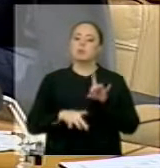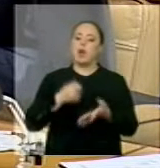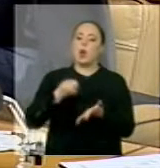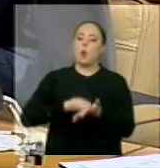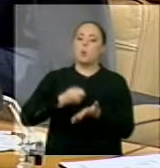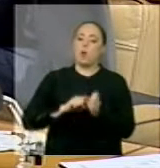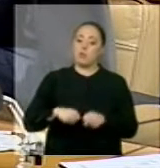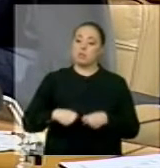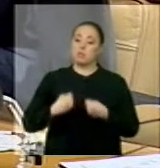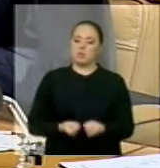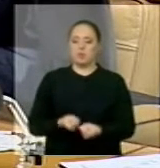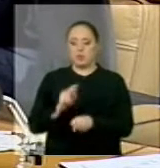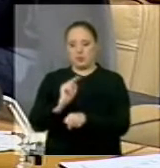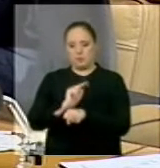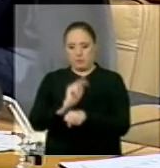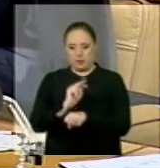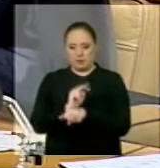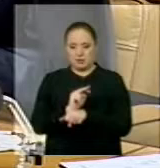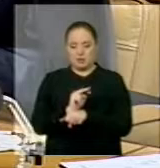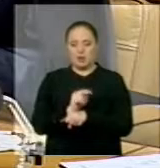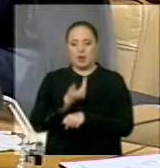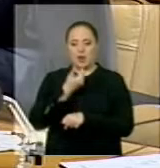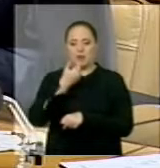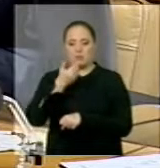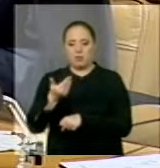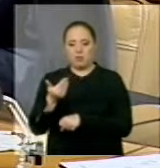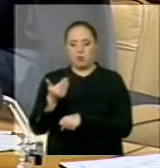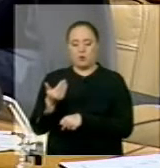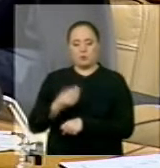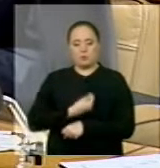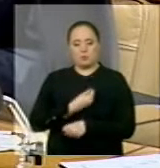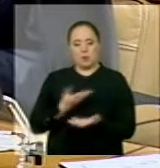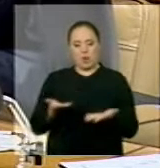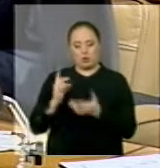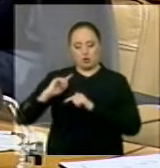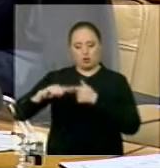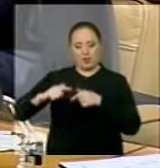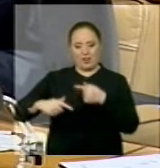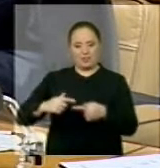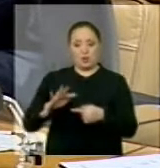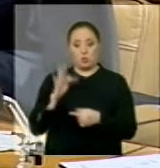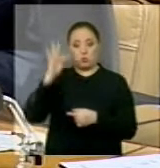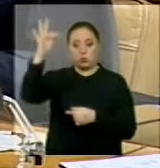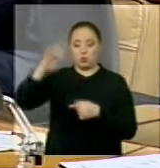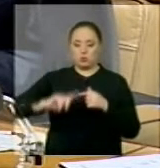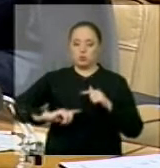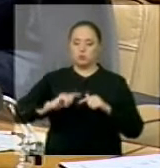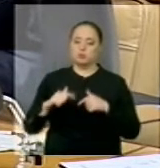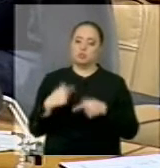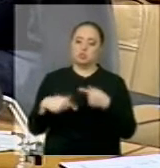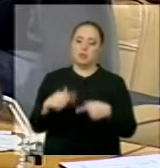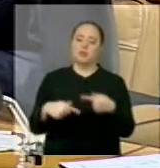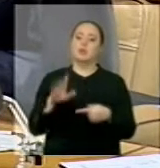de defender e preservar, em benefício das presentes e futuras gerações, o direito ao meio ambiente